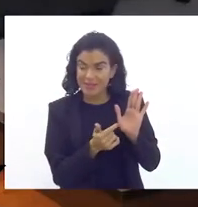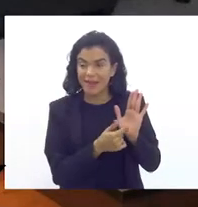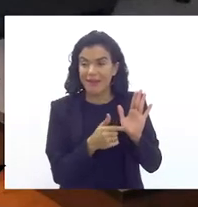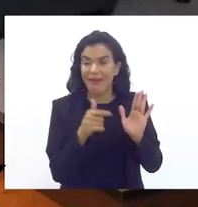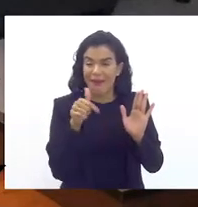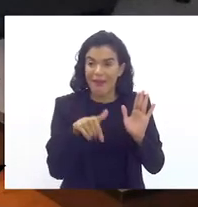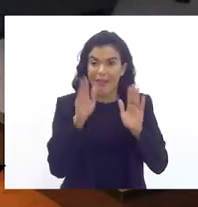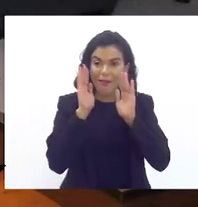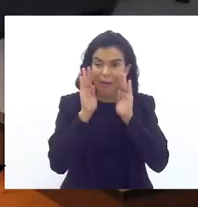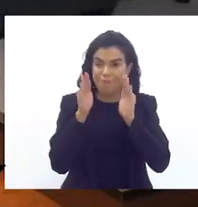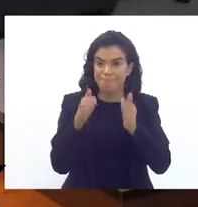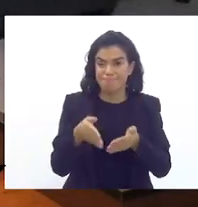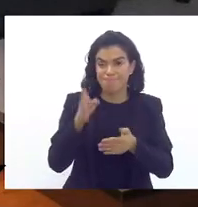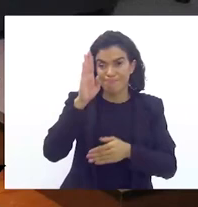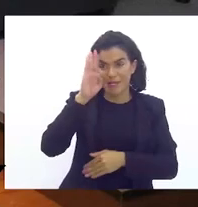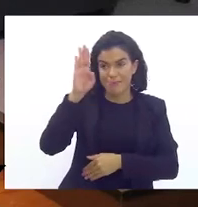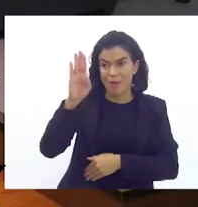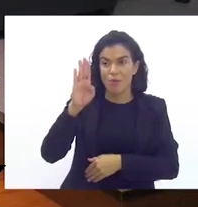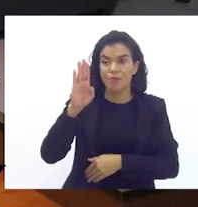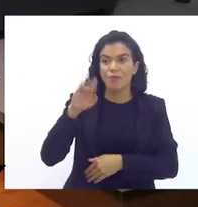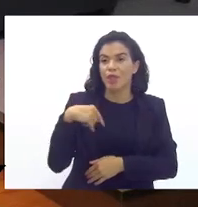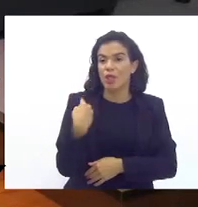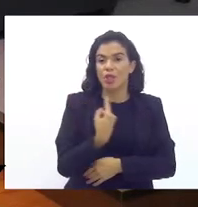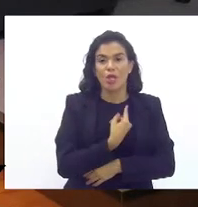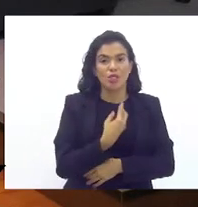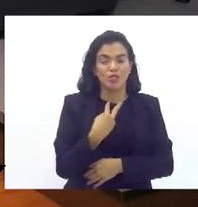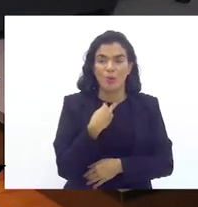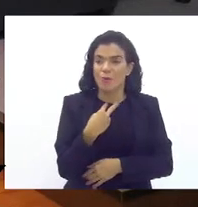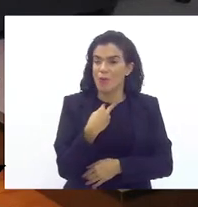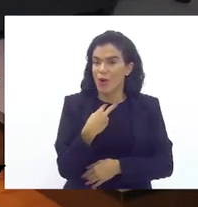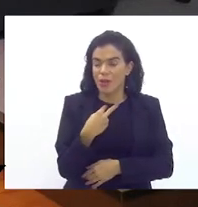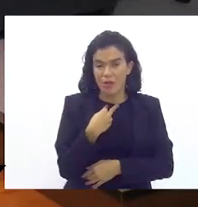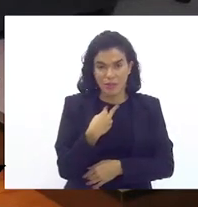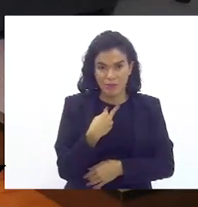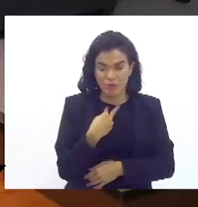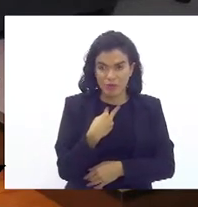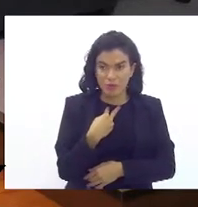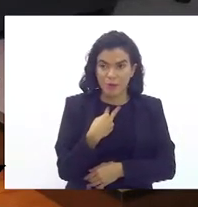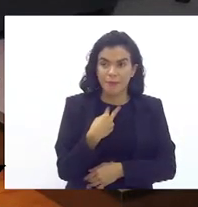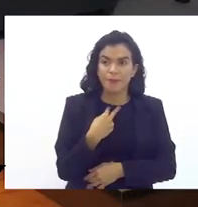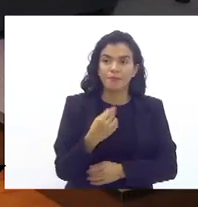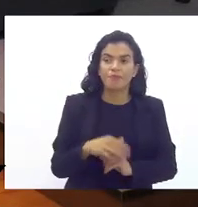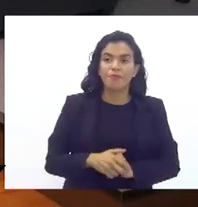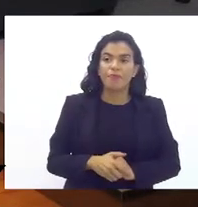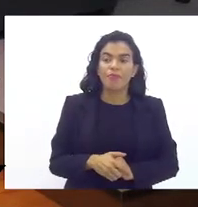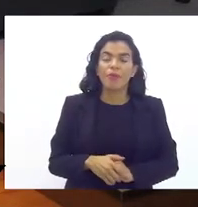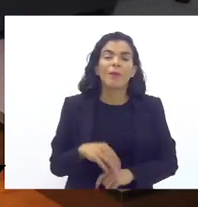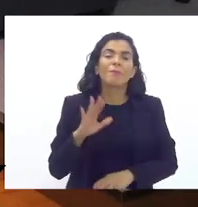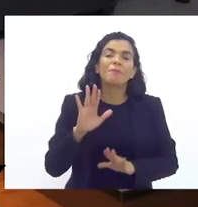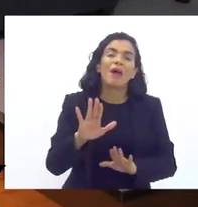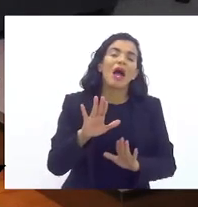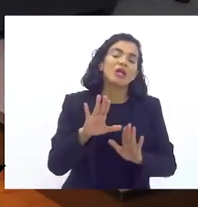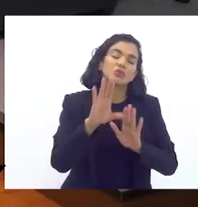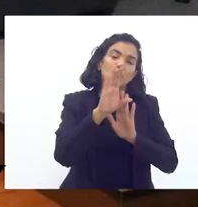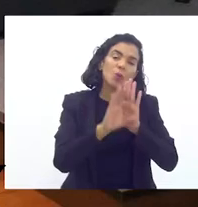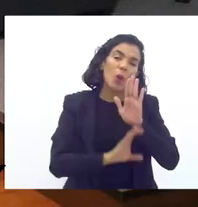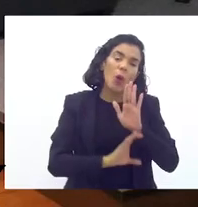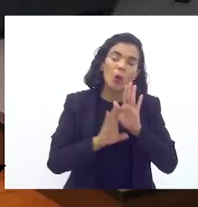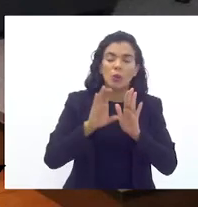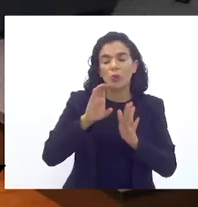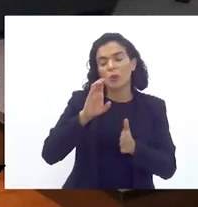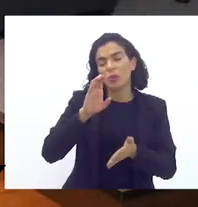central que nós não podemos aí irmão aí alguém vai dizer mas o código de processo